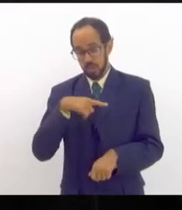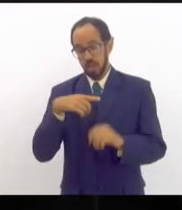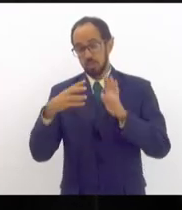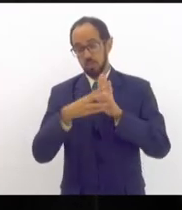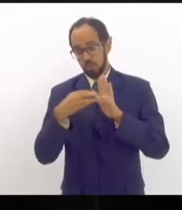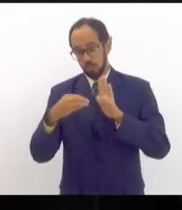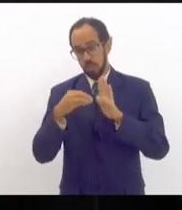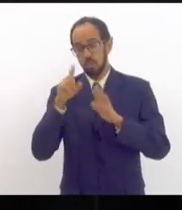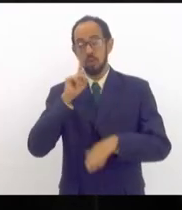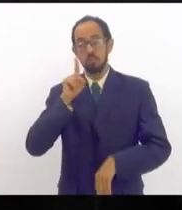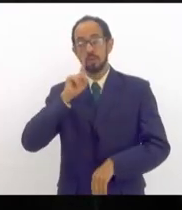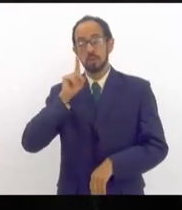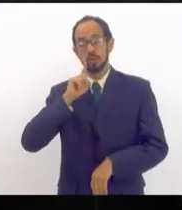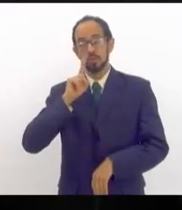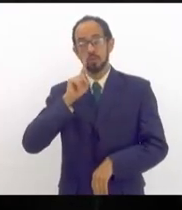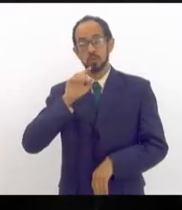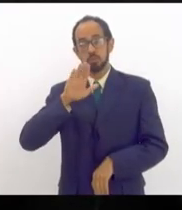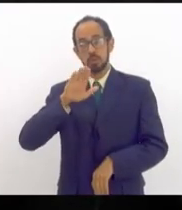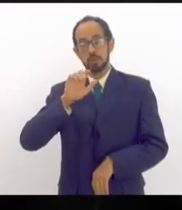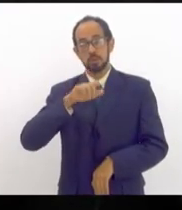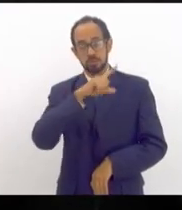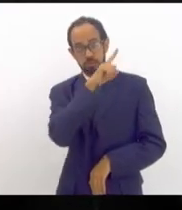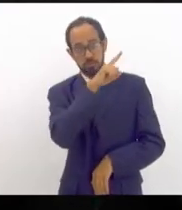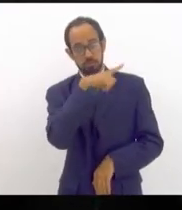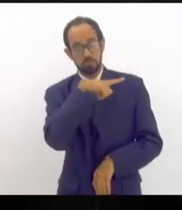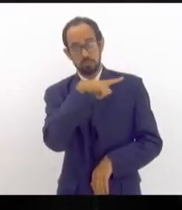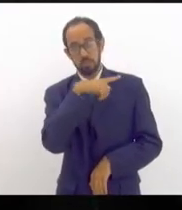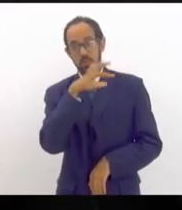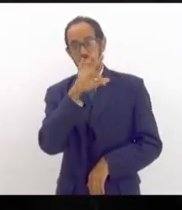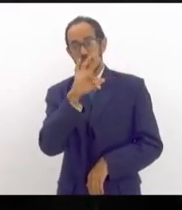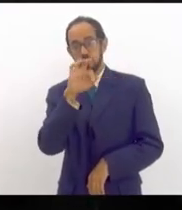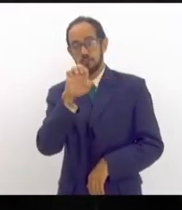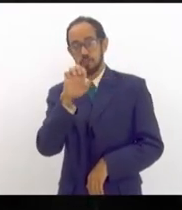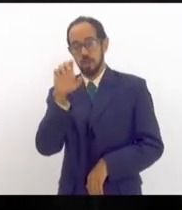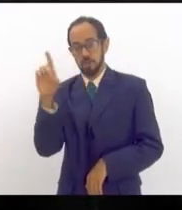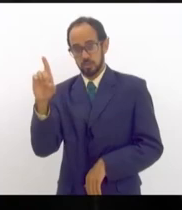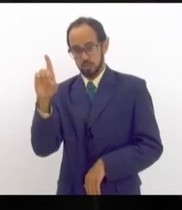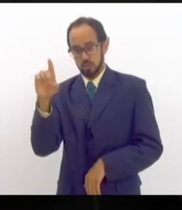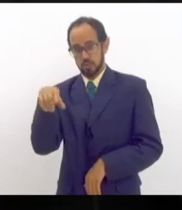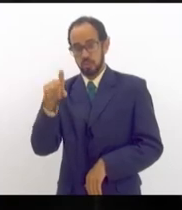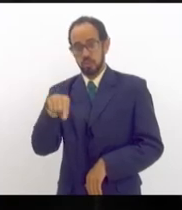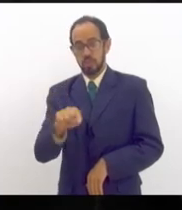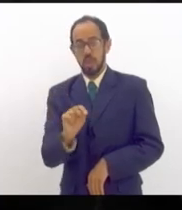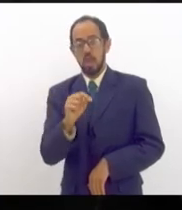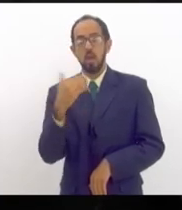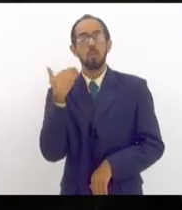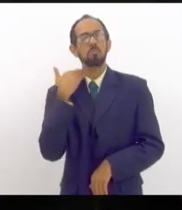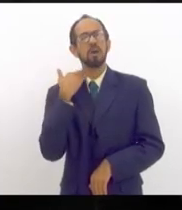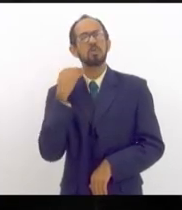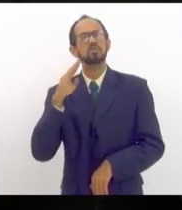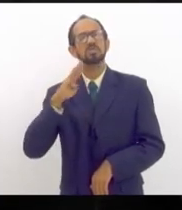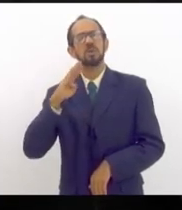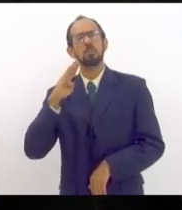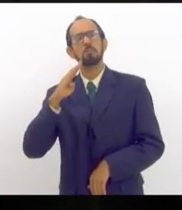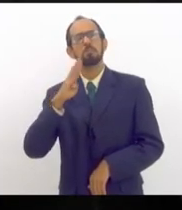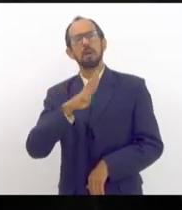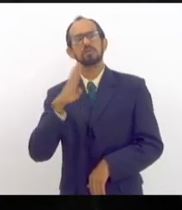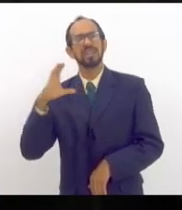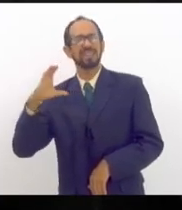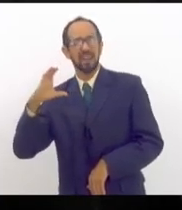né E lá tem o Fred o Federal Bank que é o banco central deles